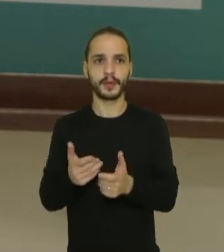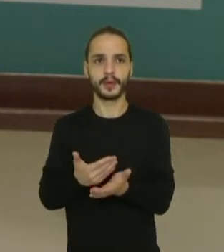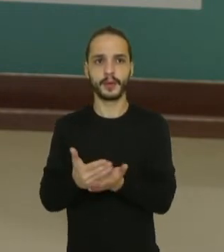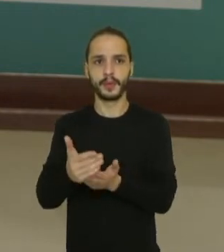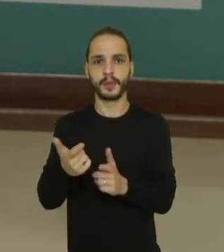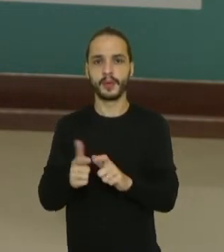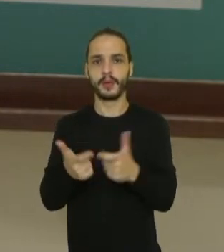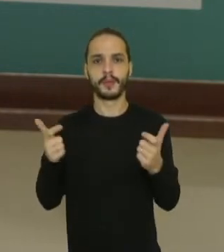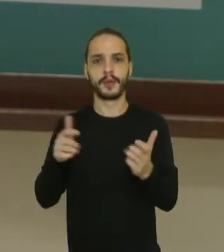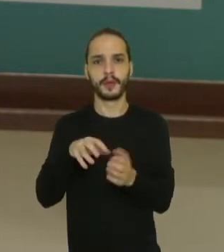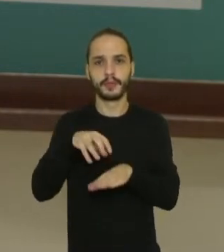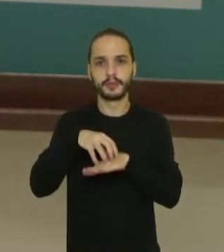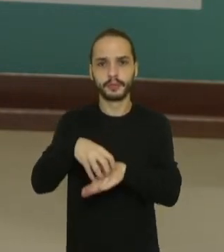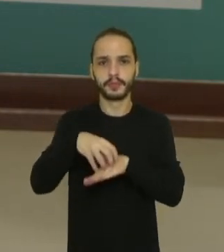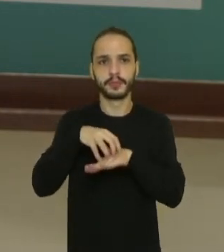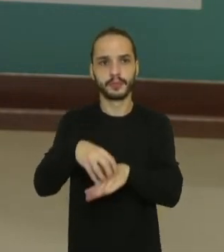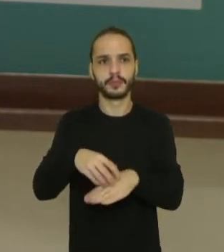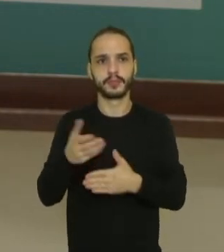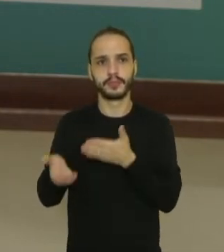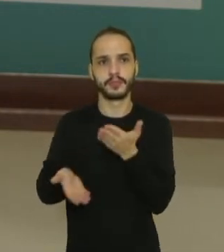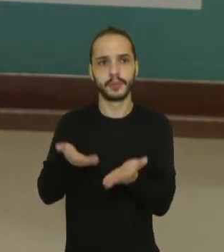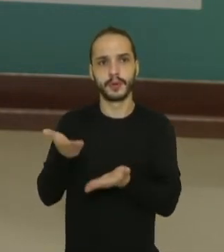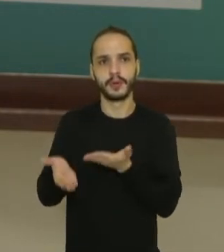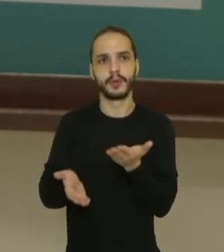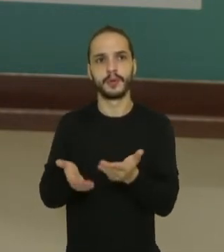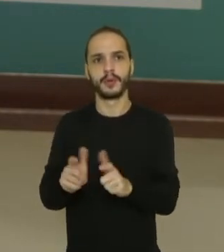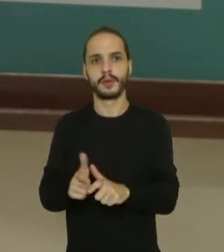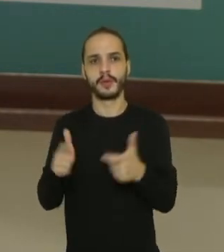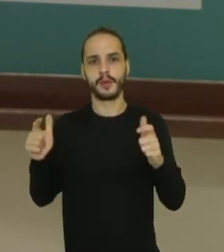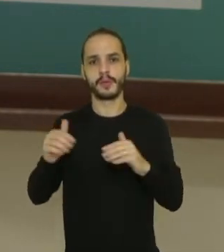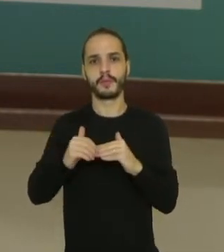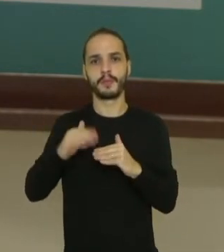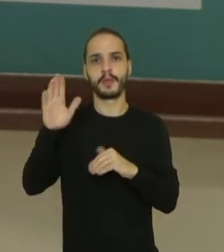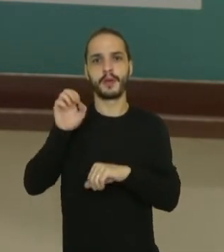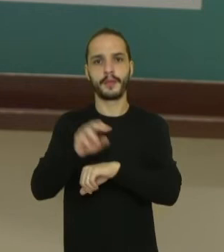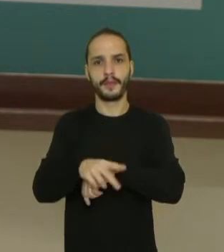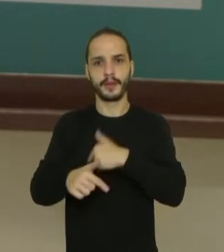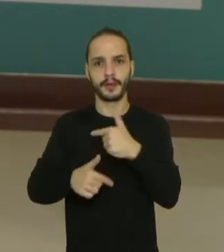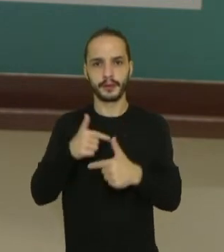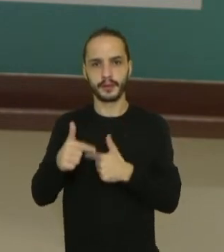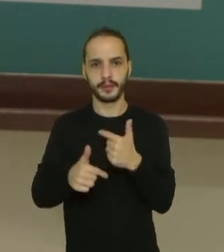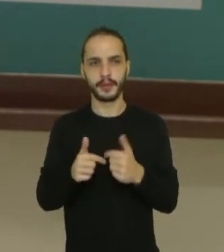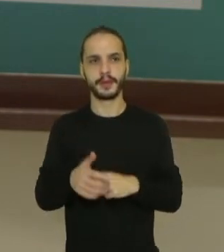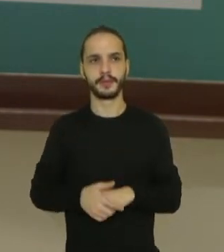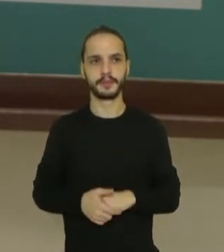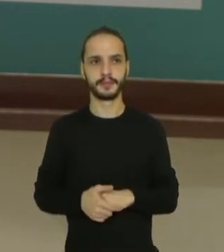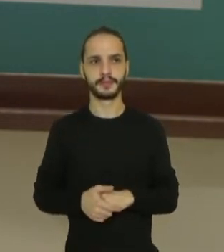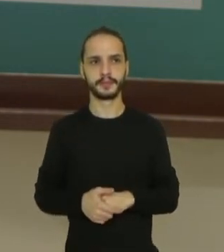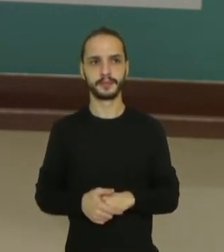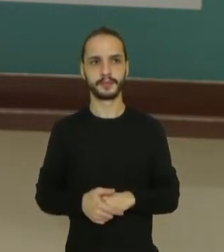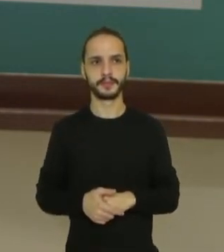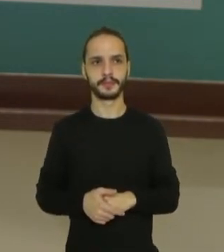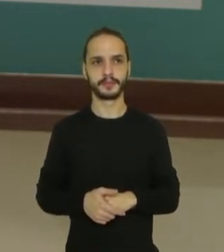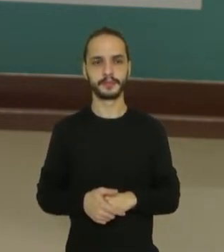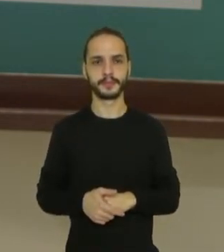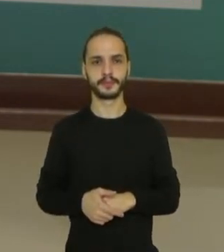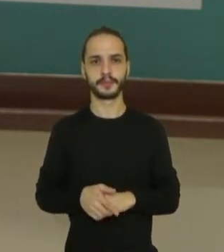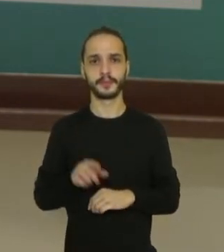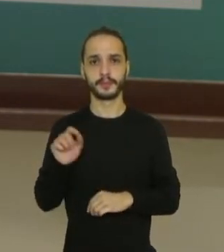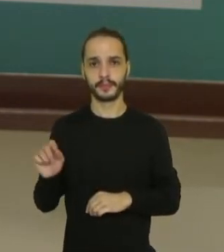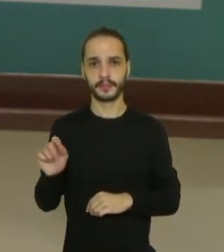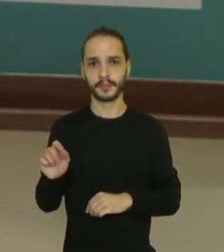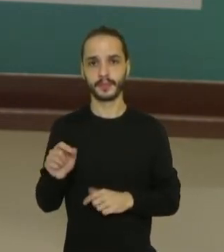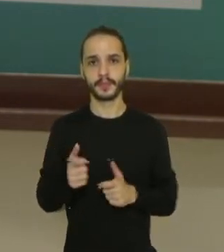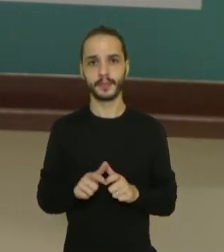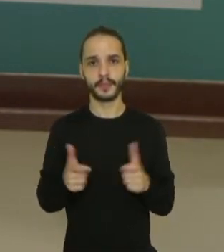ainda mais depressa, aumentando então a oferta de empregos, atraindo mais e mais pessoas. E o aumento da